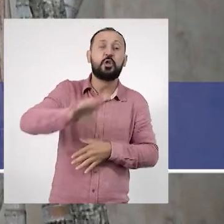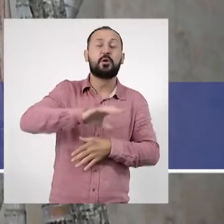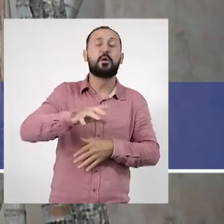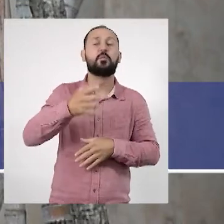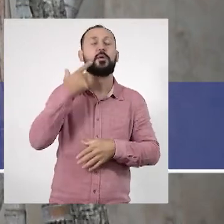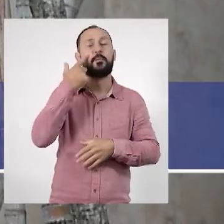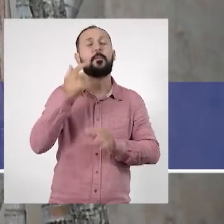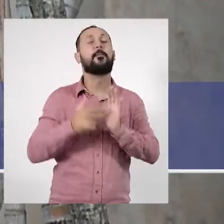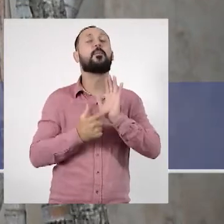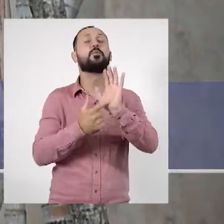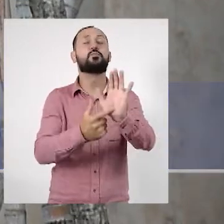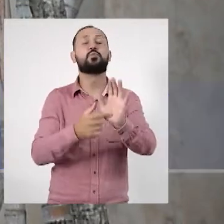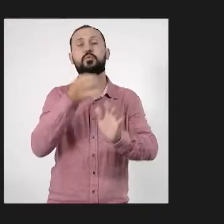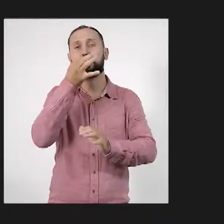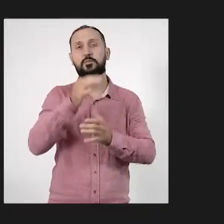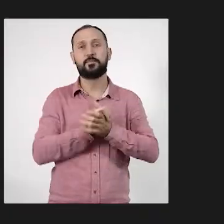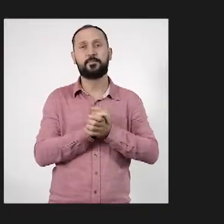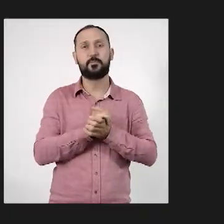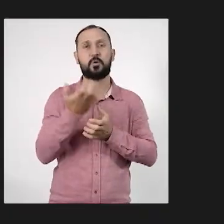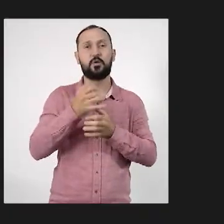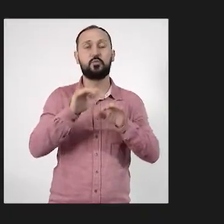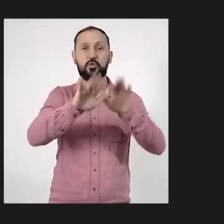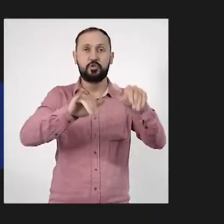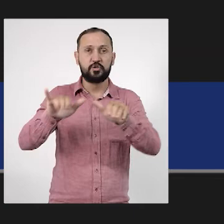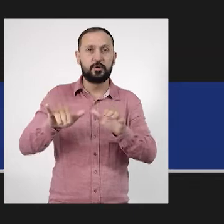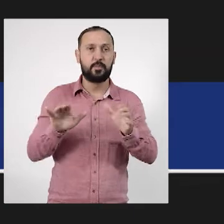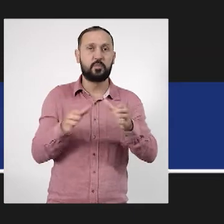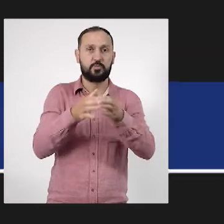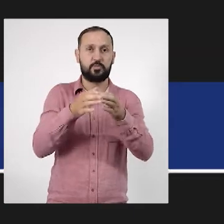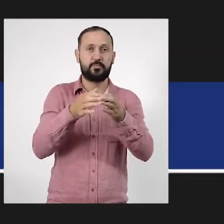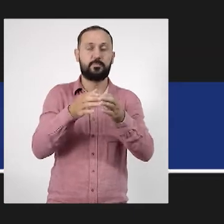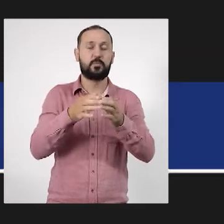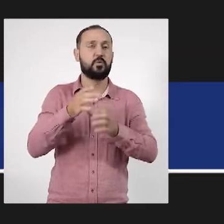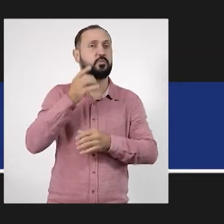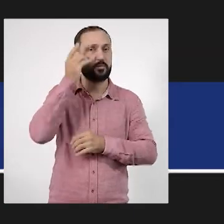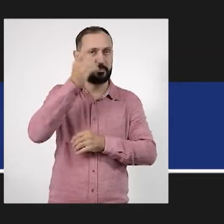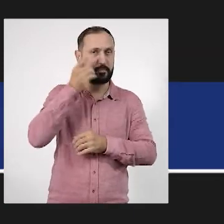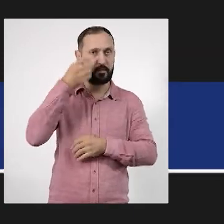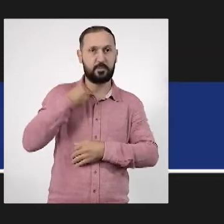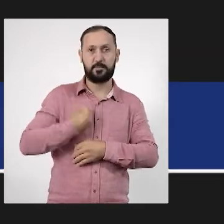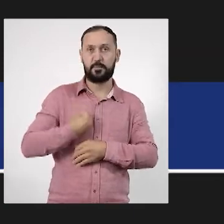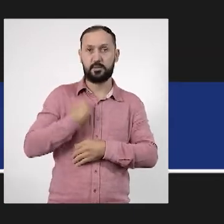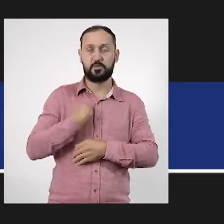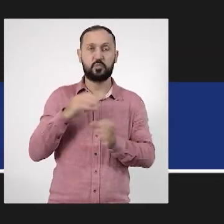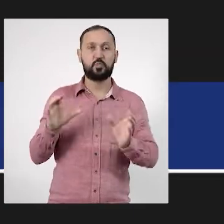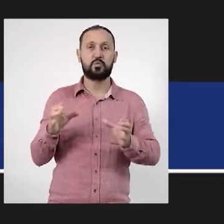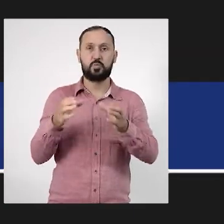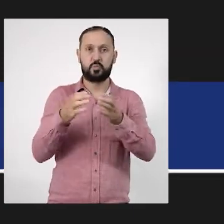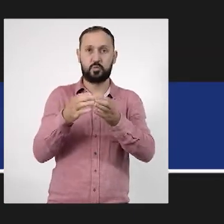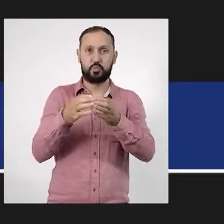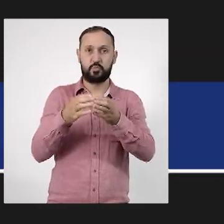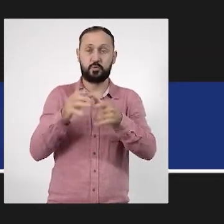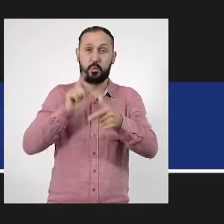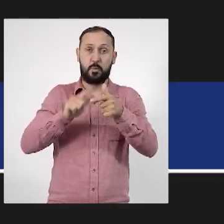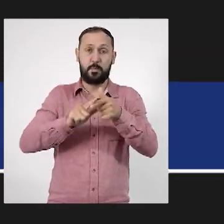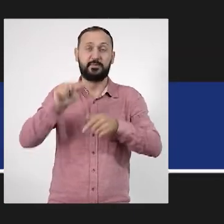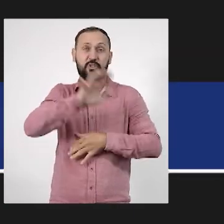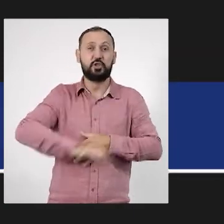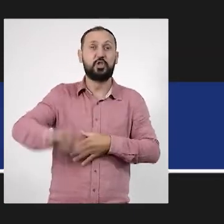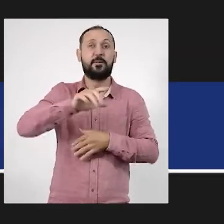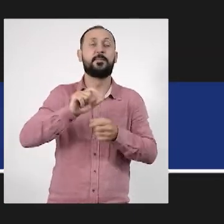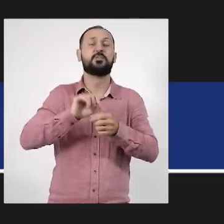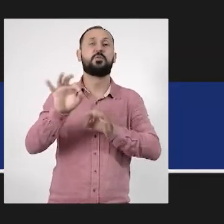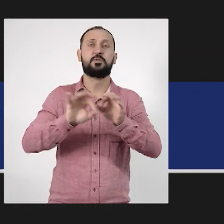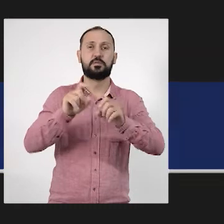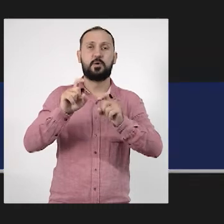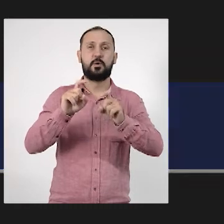para resolver o problema do grupo. Quero convocar os nossos deputados que fazem parte da Comissão da Calamidade para uma